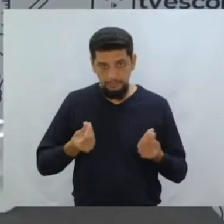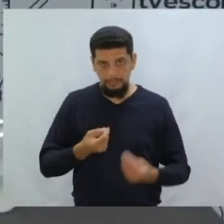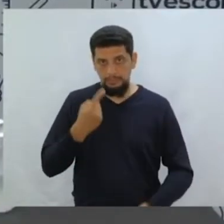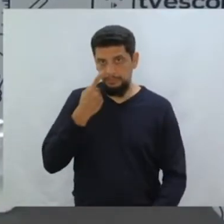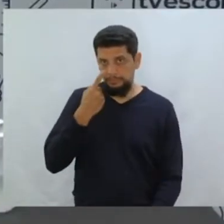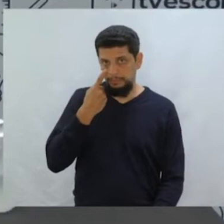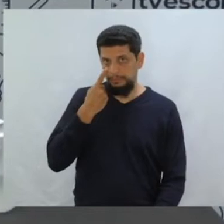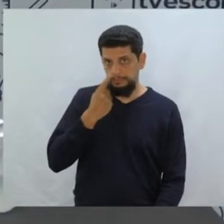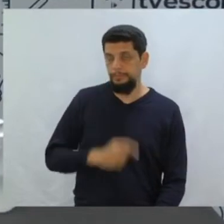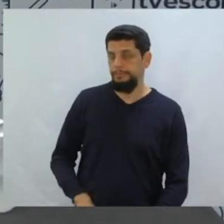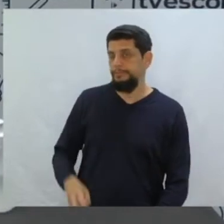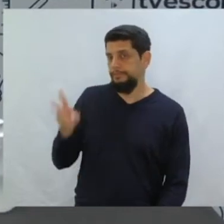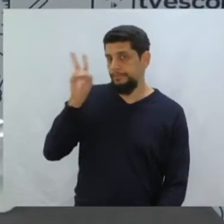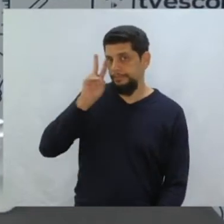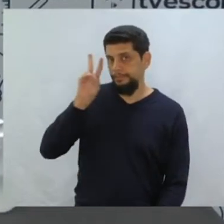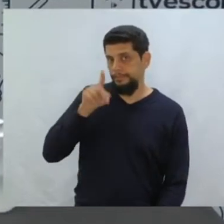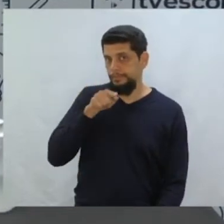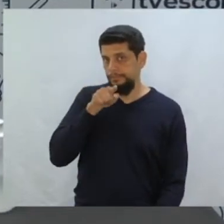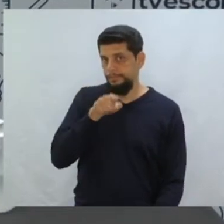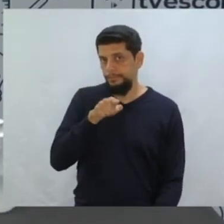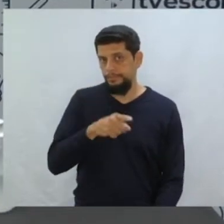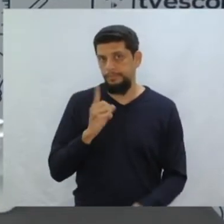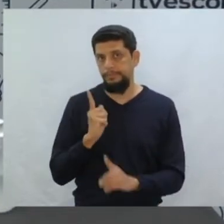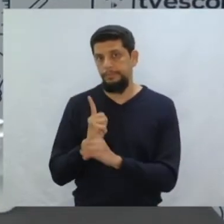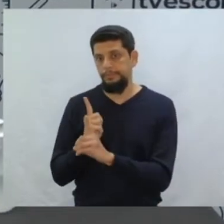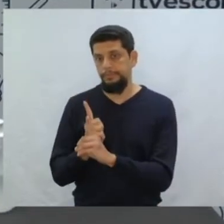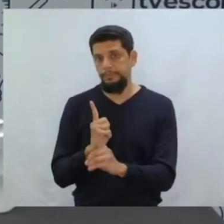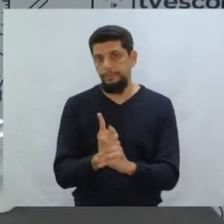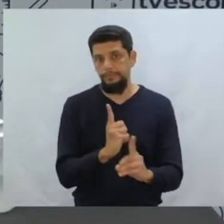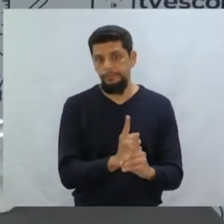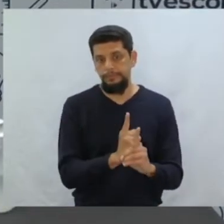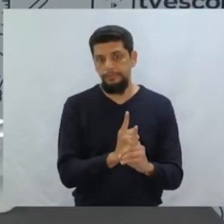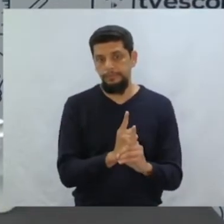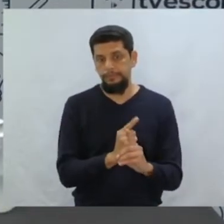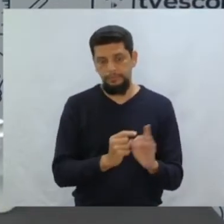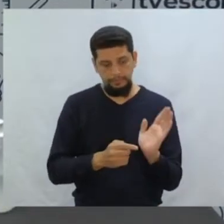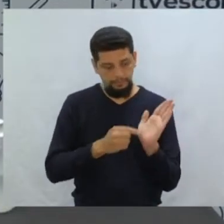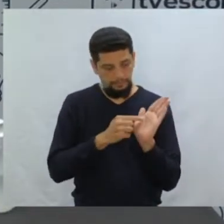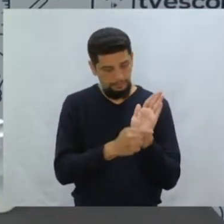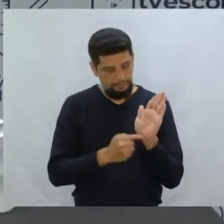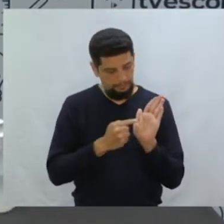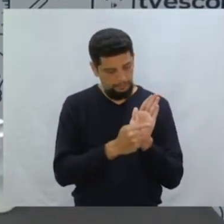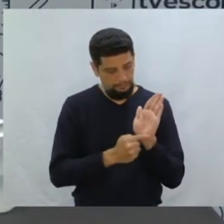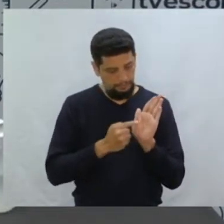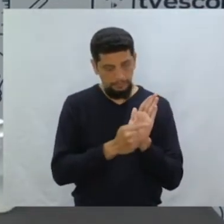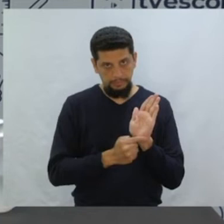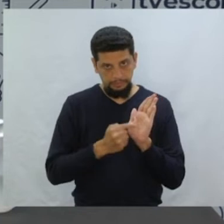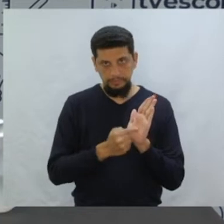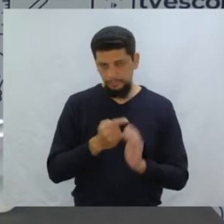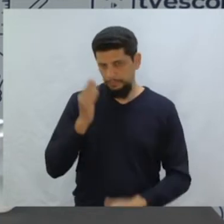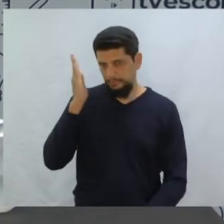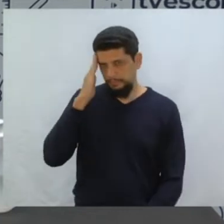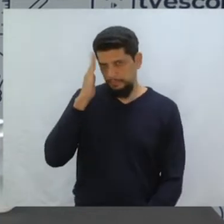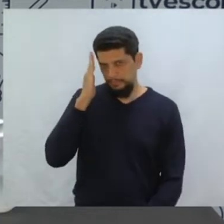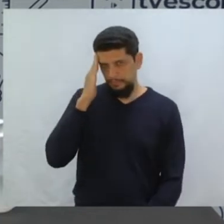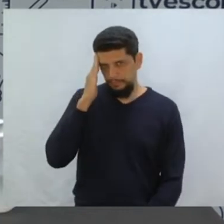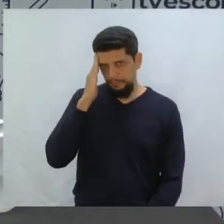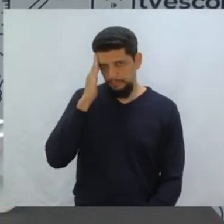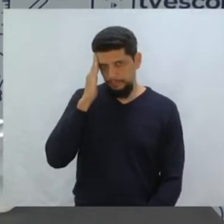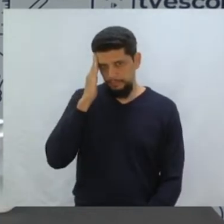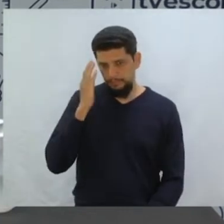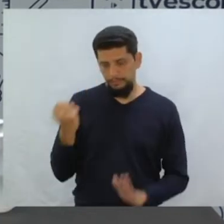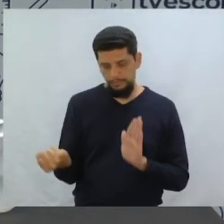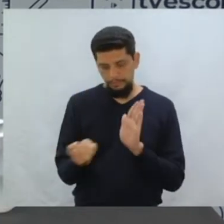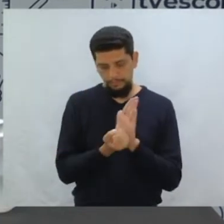trigo. Ó, lembrando que vocês vão encontrar embaixo aqui da embalagem,